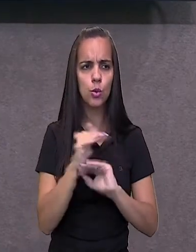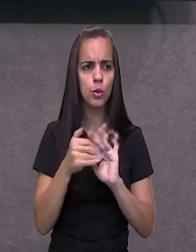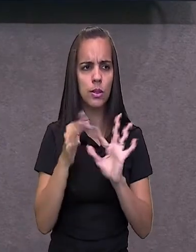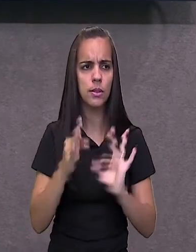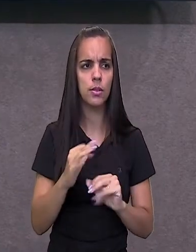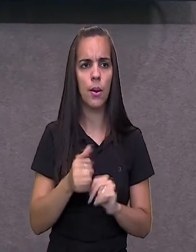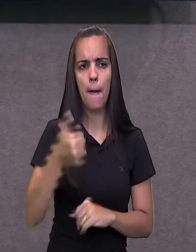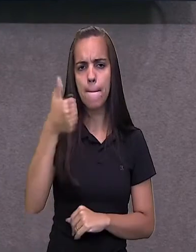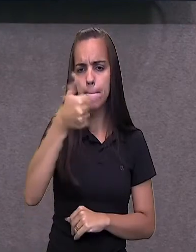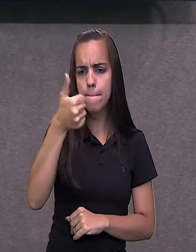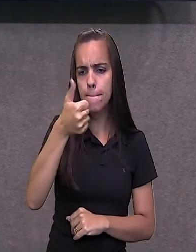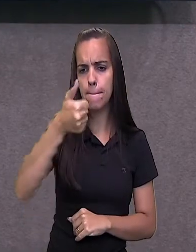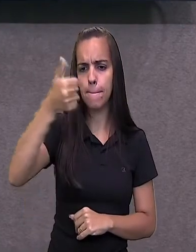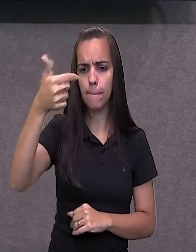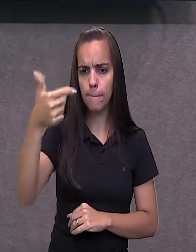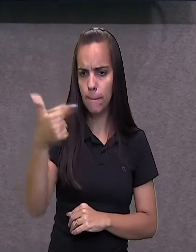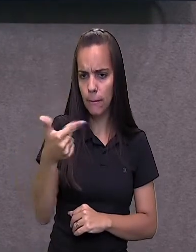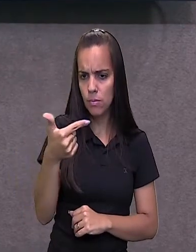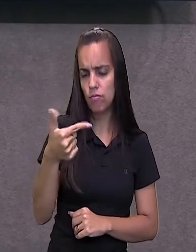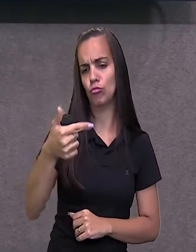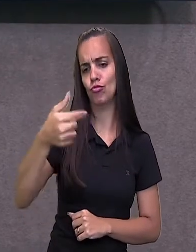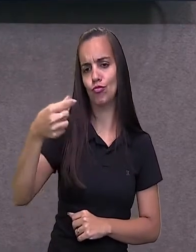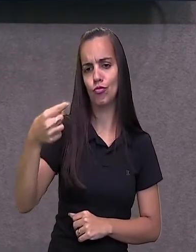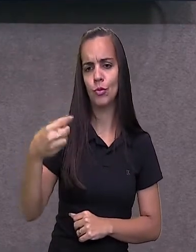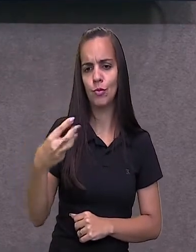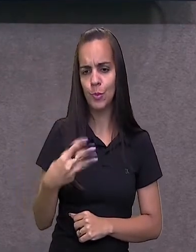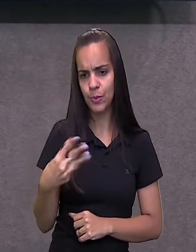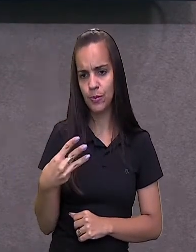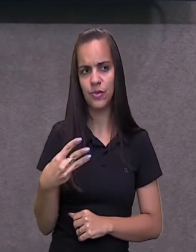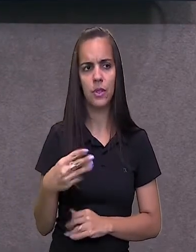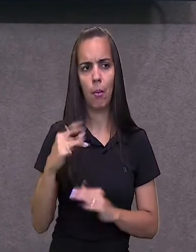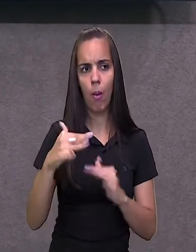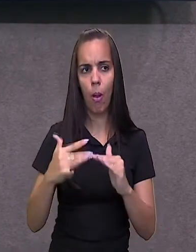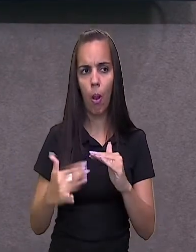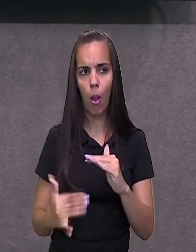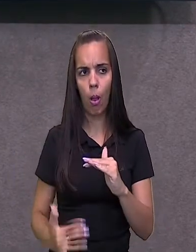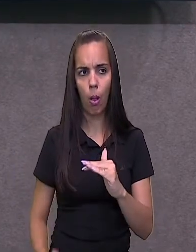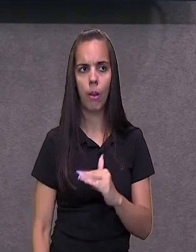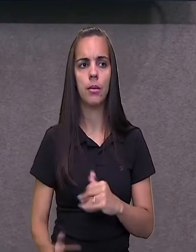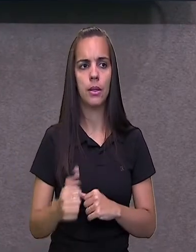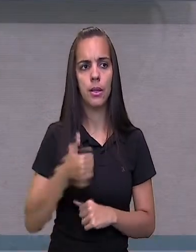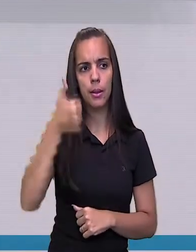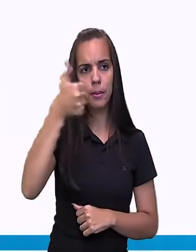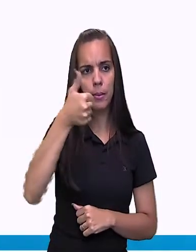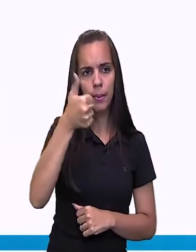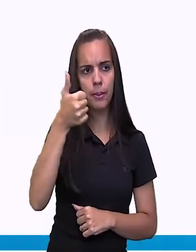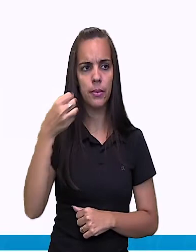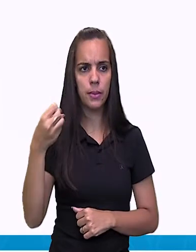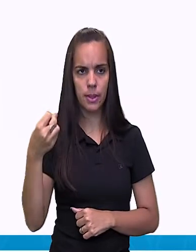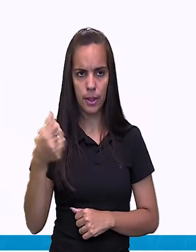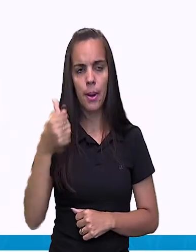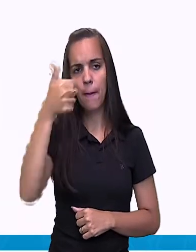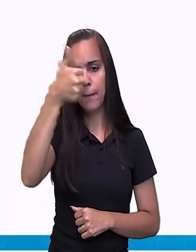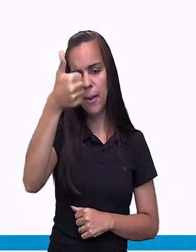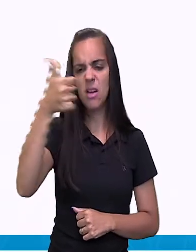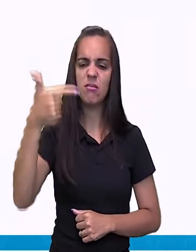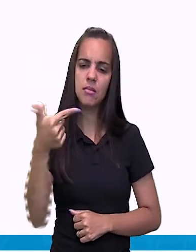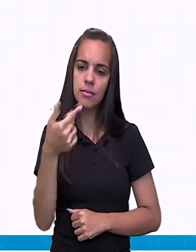é primeiro, segundo e terceiro. Olha lá, observem a imagem. Primeiro, segundo e